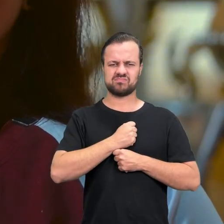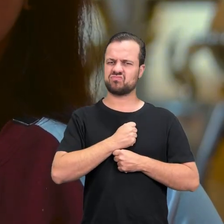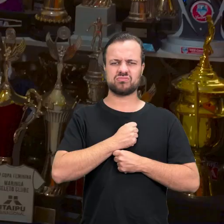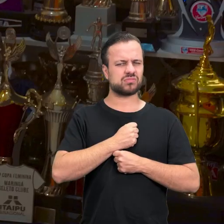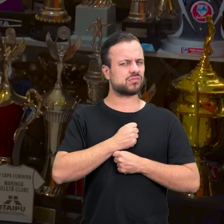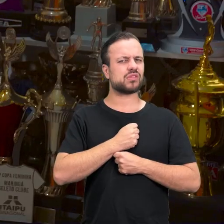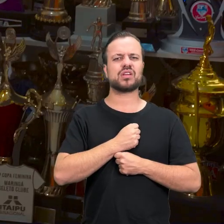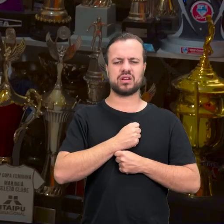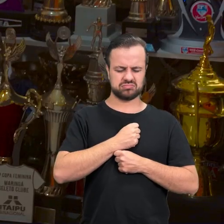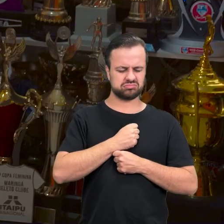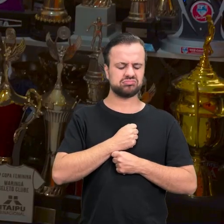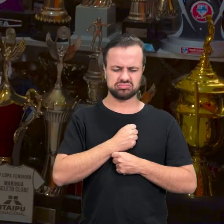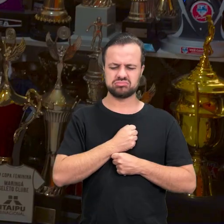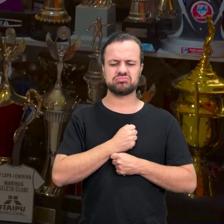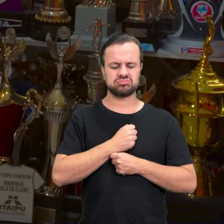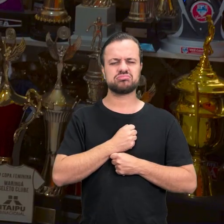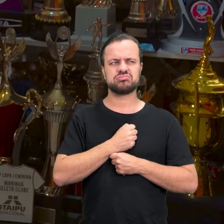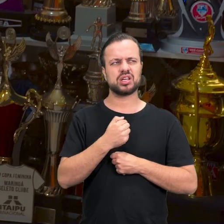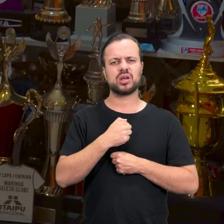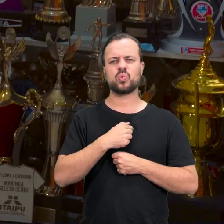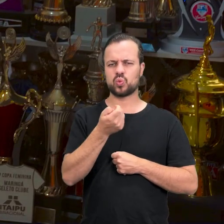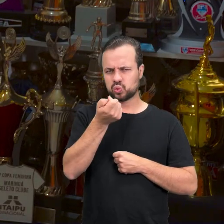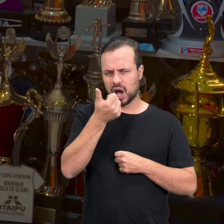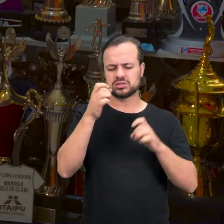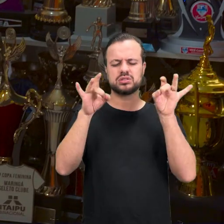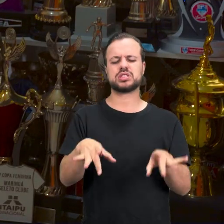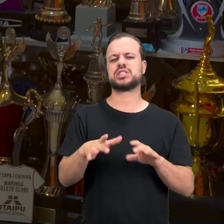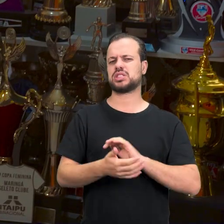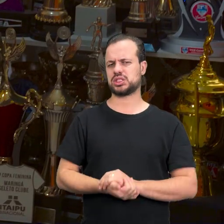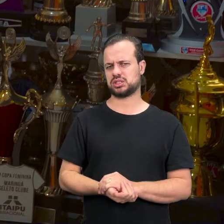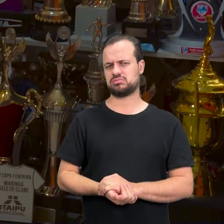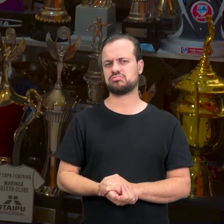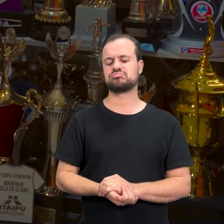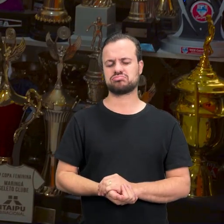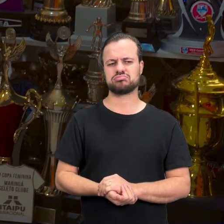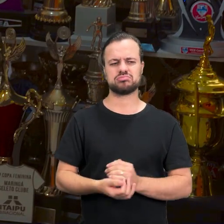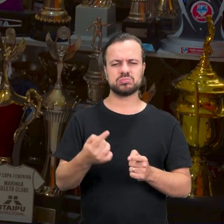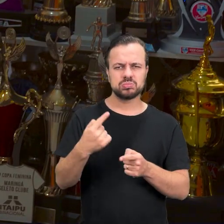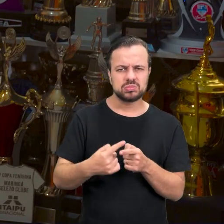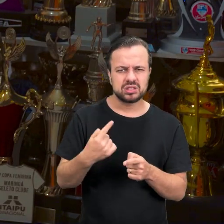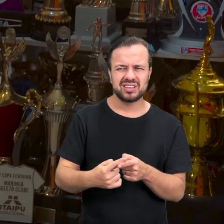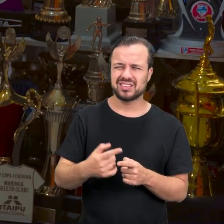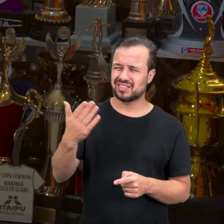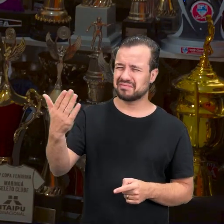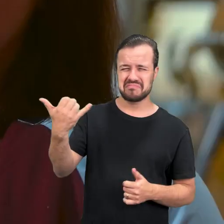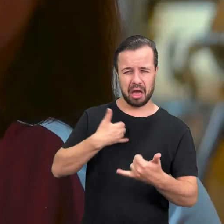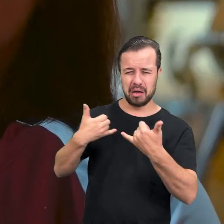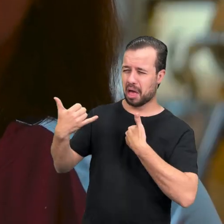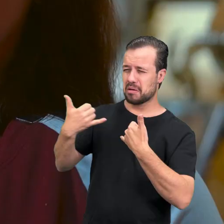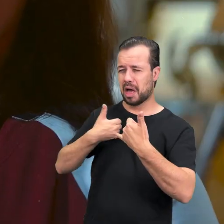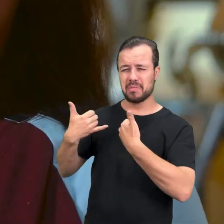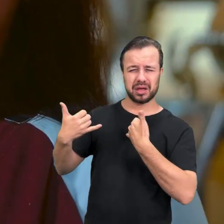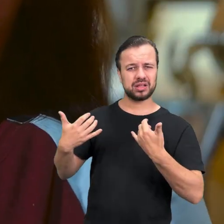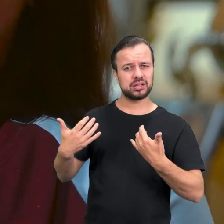tive muitas vezes que eu quase desisti por essa questão. Porque, além disso, as pessoas